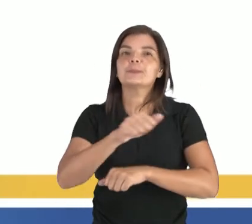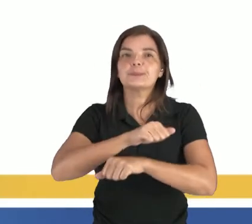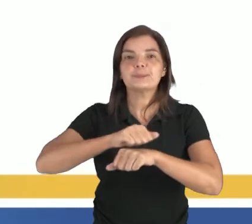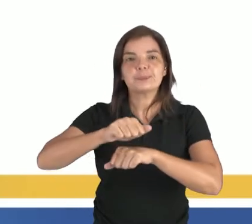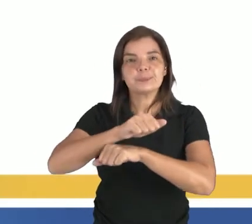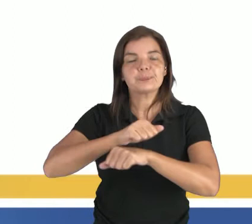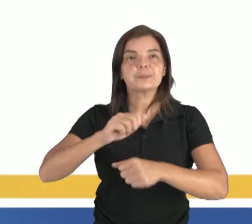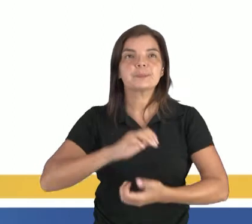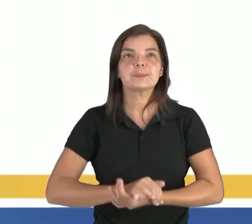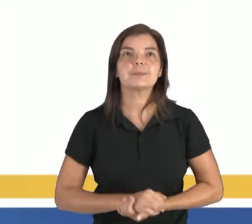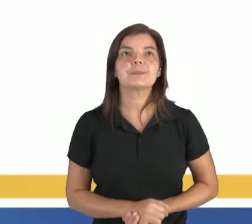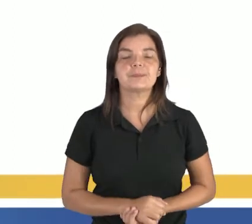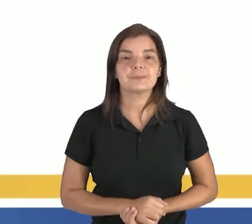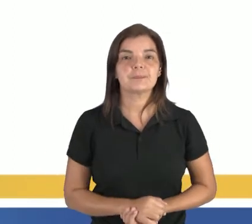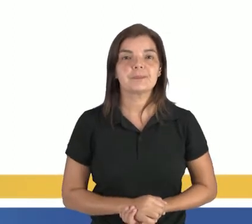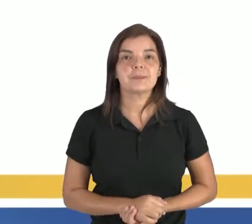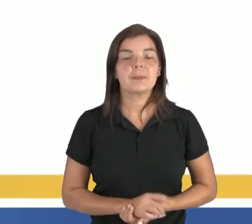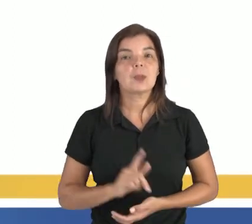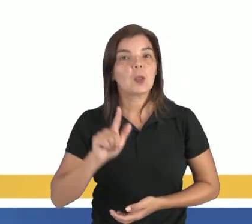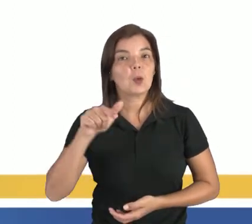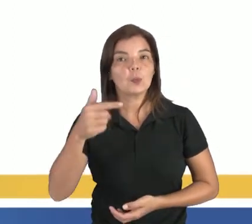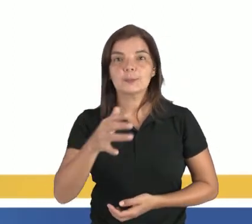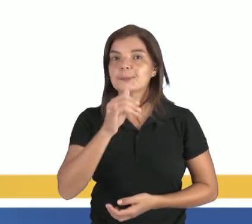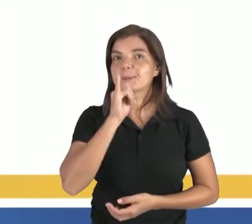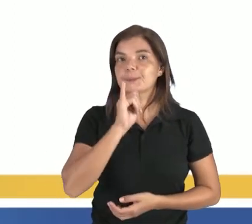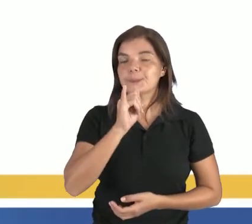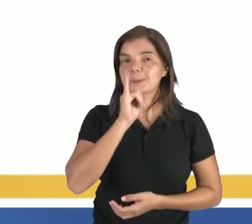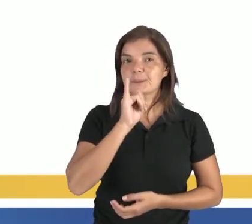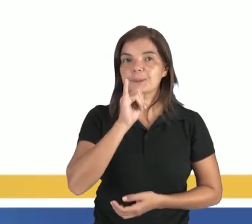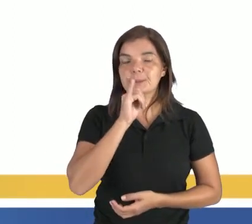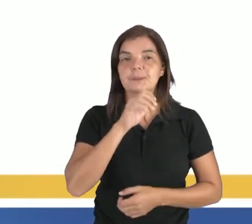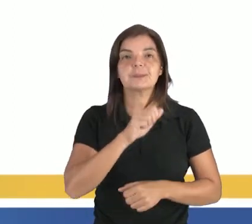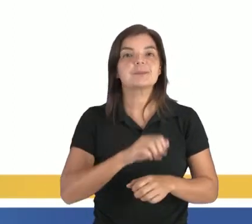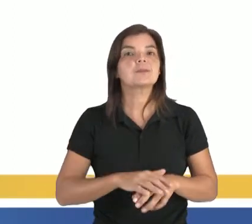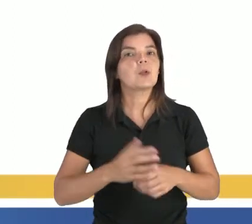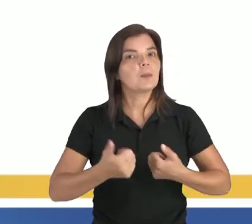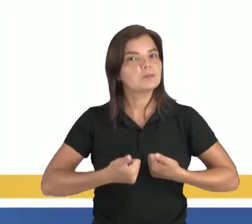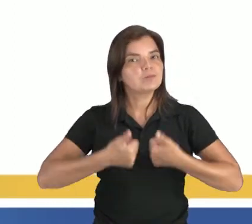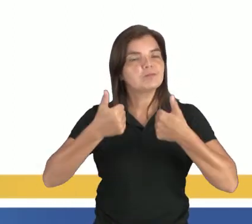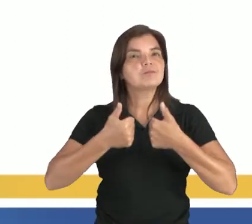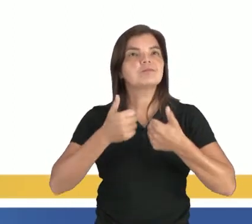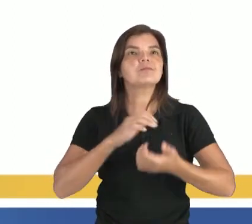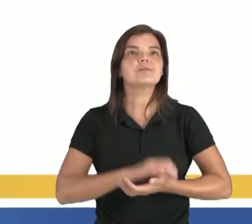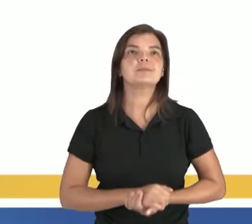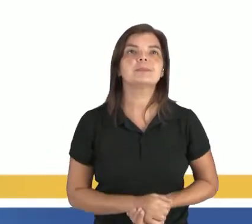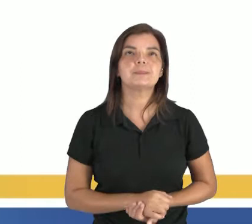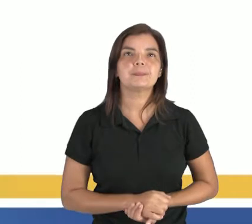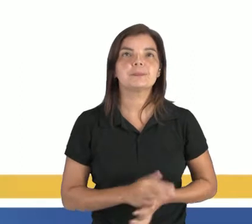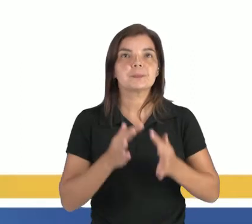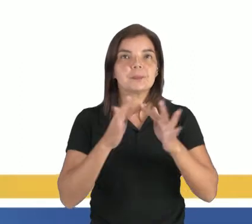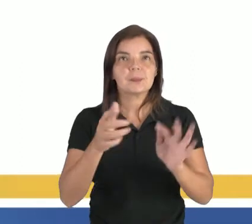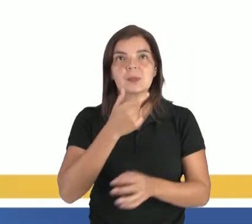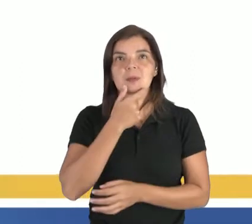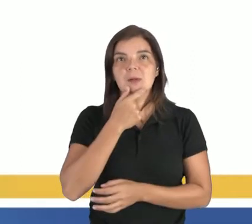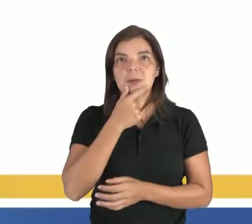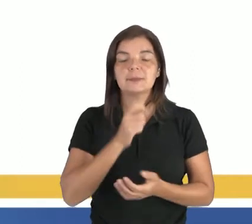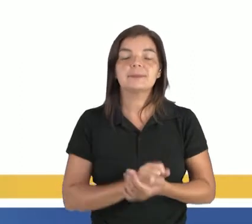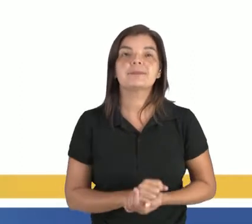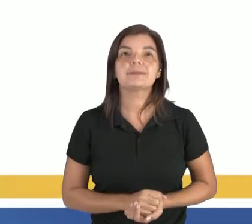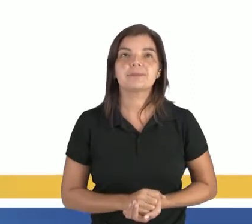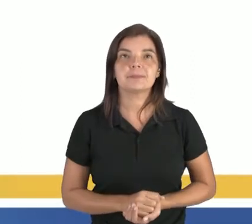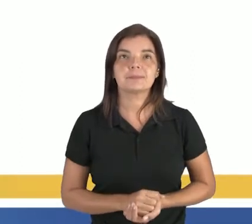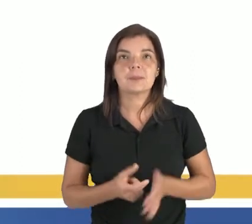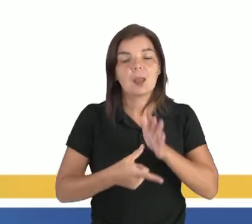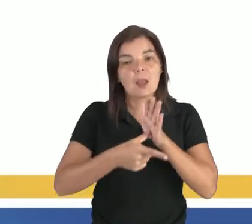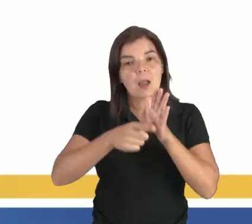advérbio. Outros exemplos desse advérbio. Position. Before the main subject, que é